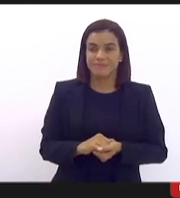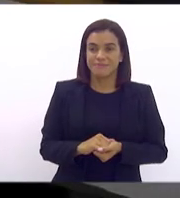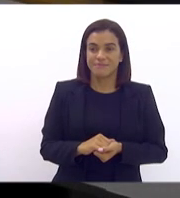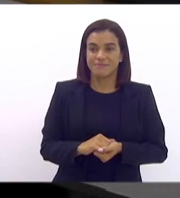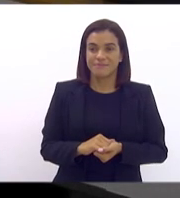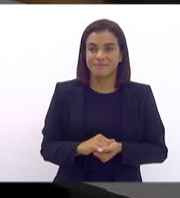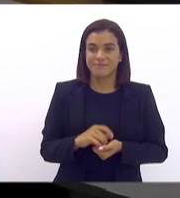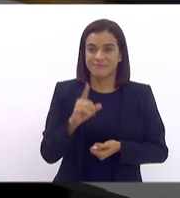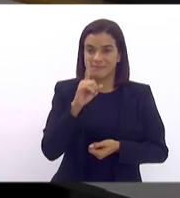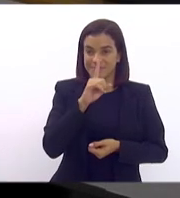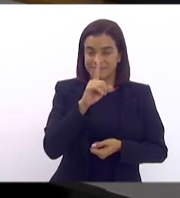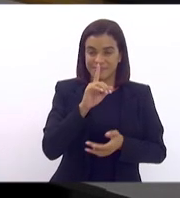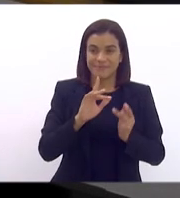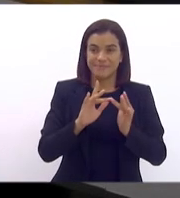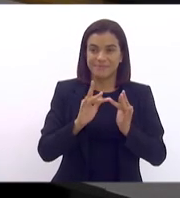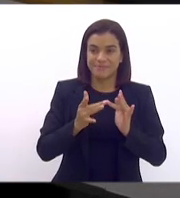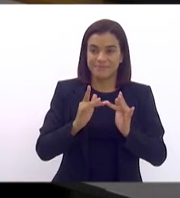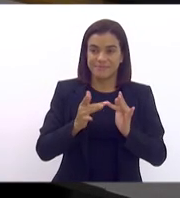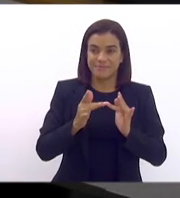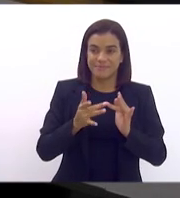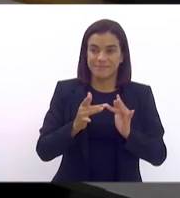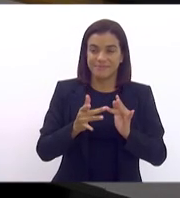segurança... Tá falhando.